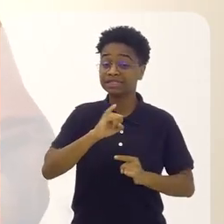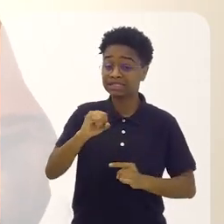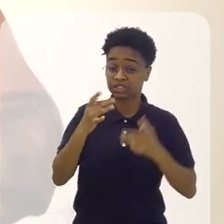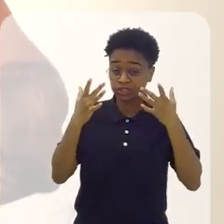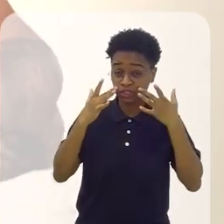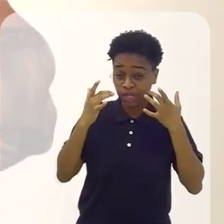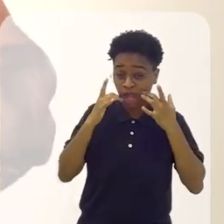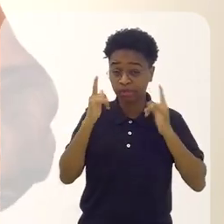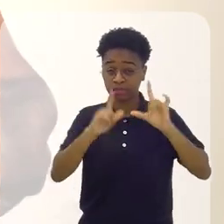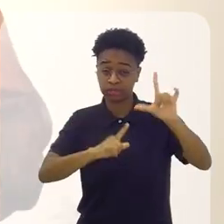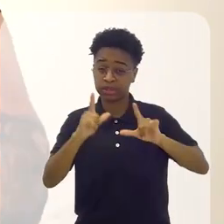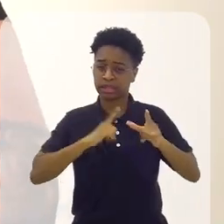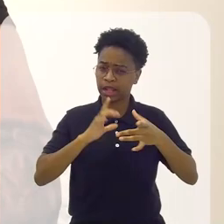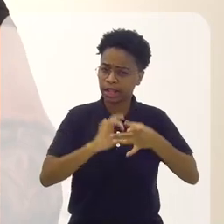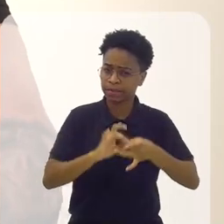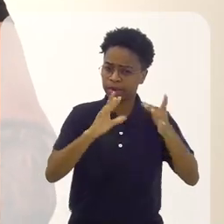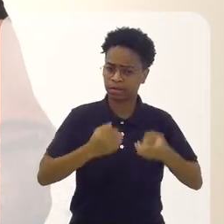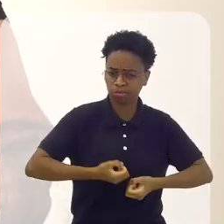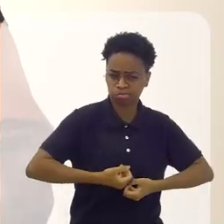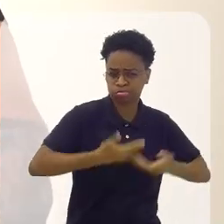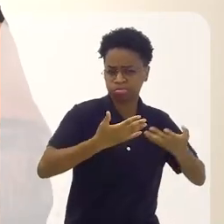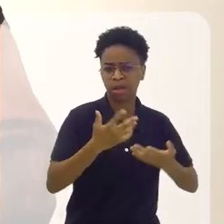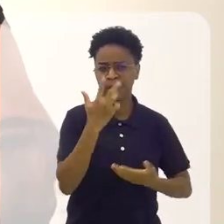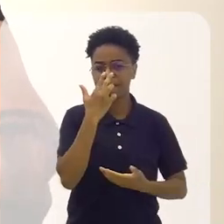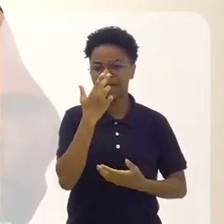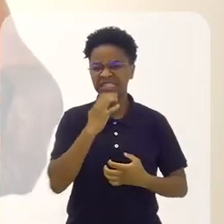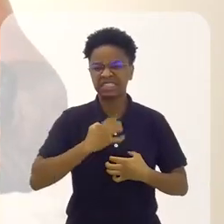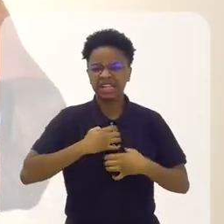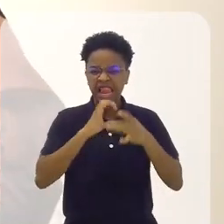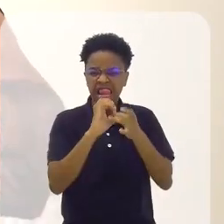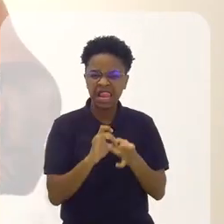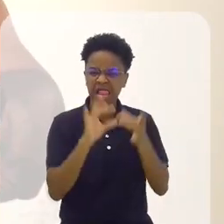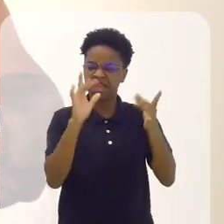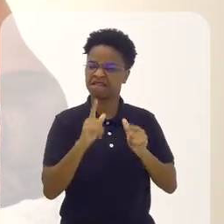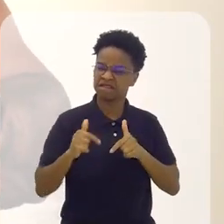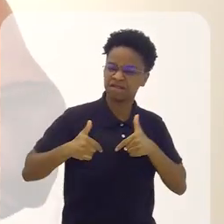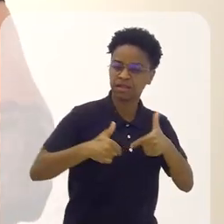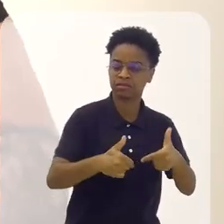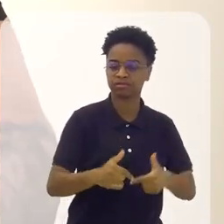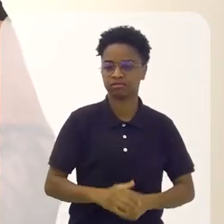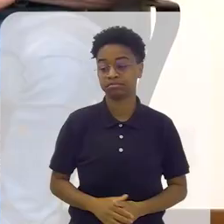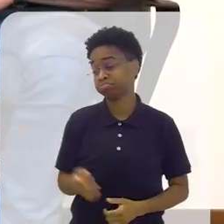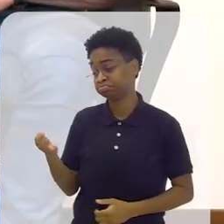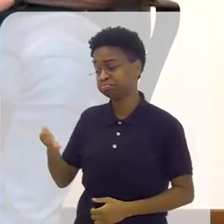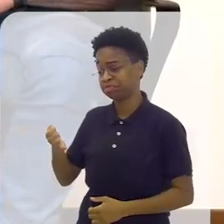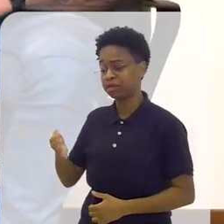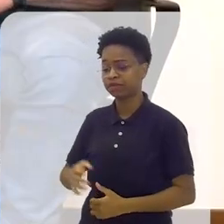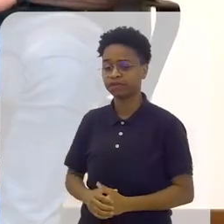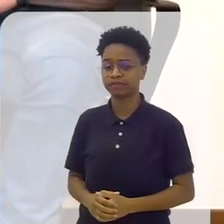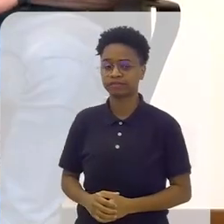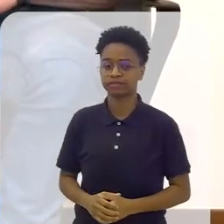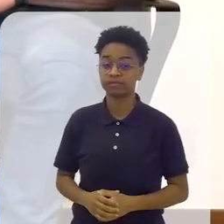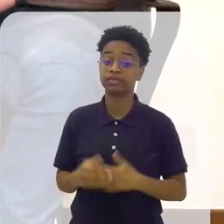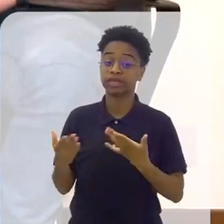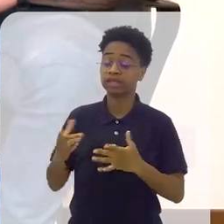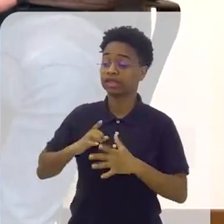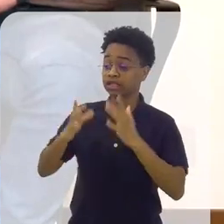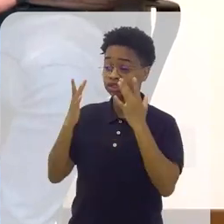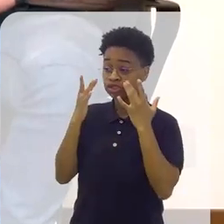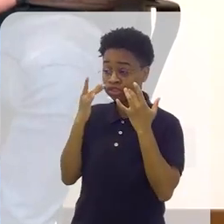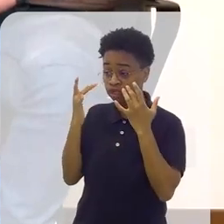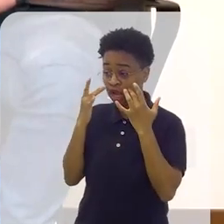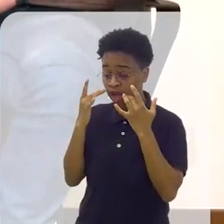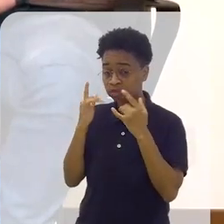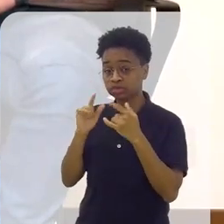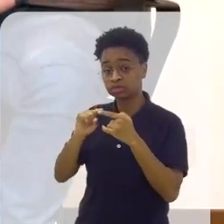TV, de colocar isso pra fora, é engraçado, é catártico. Você se sente livre pra fazer. Perfeito. Aí você sai